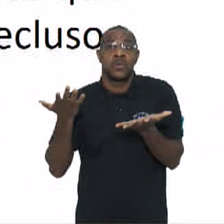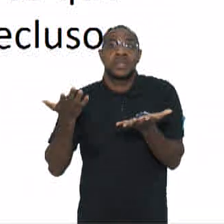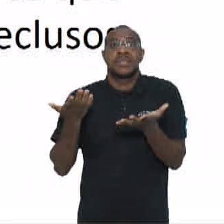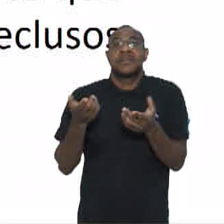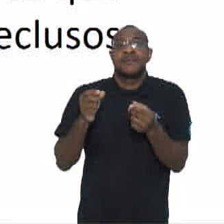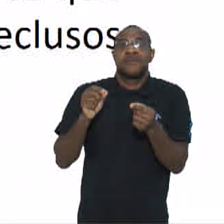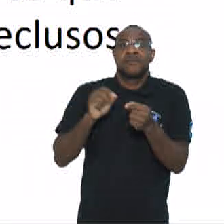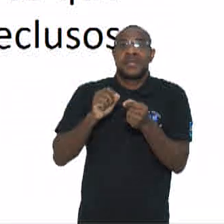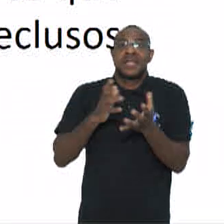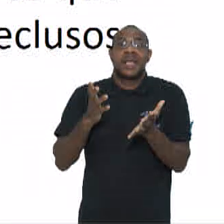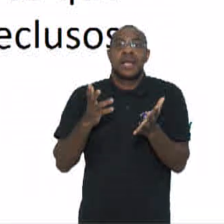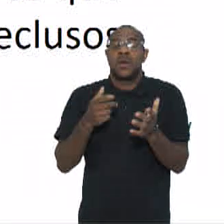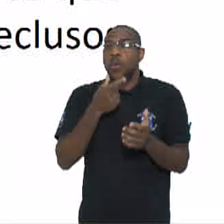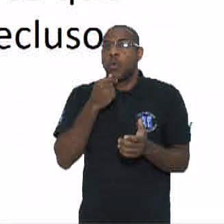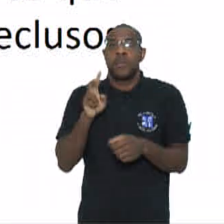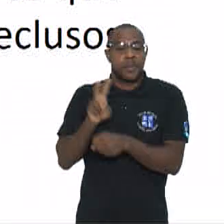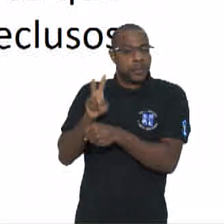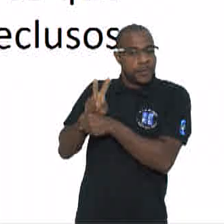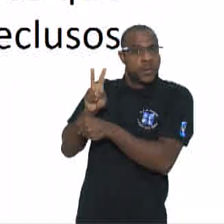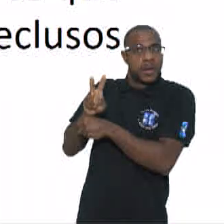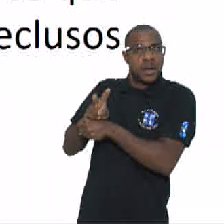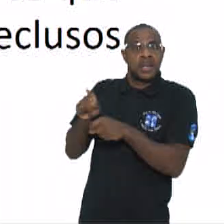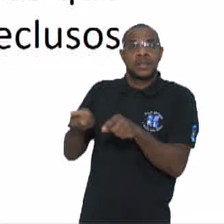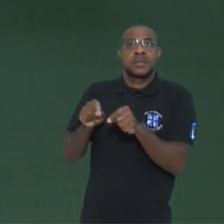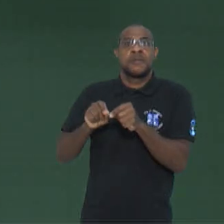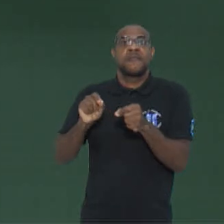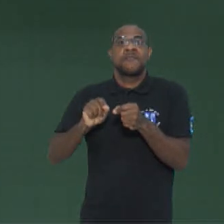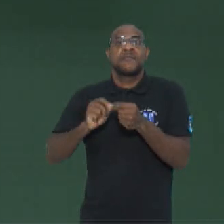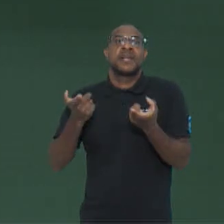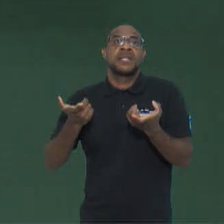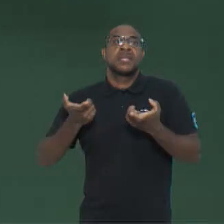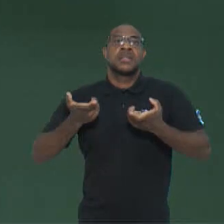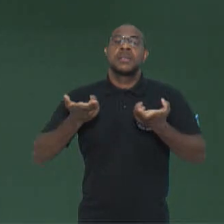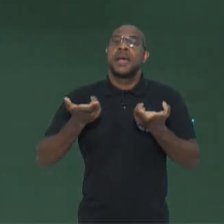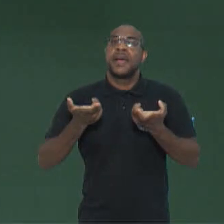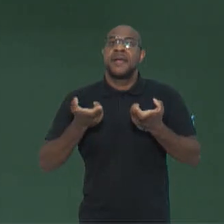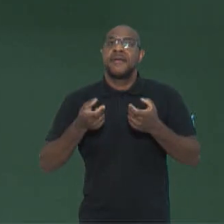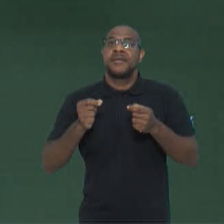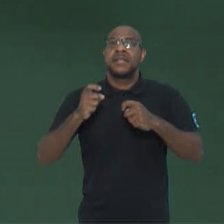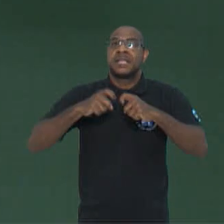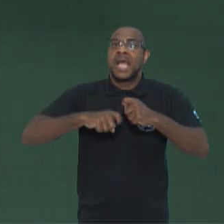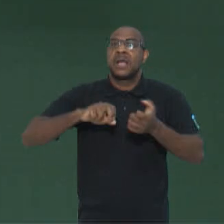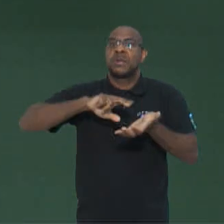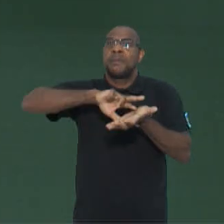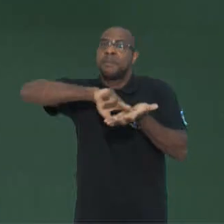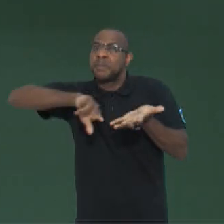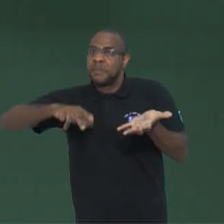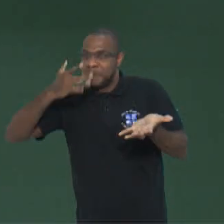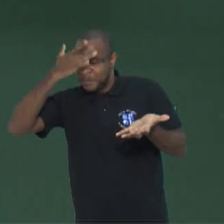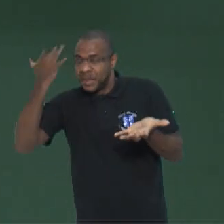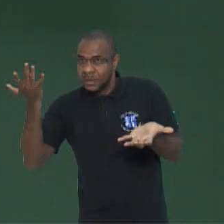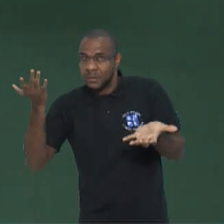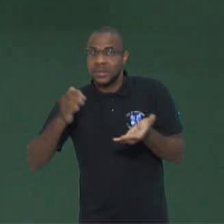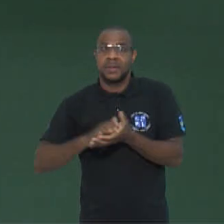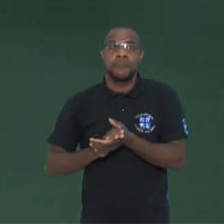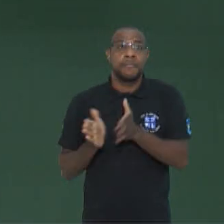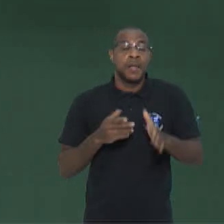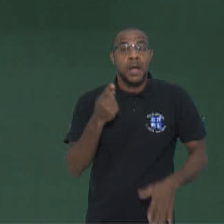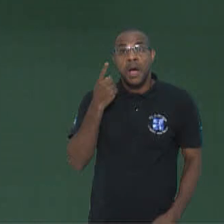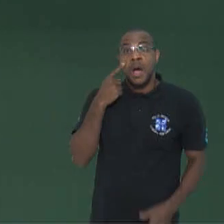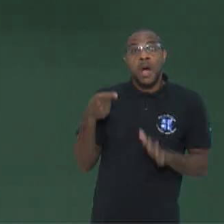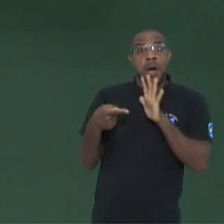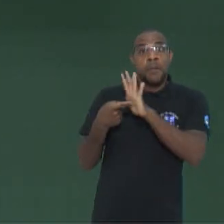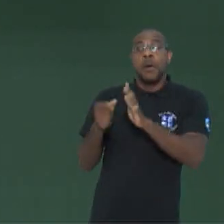permitido que eles deixem seus quartos. Então fecha aqui mostrando que a